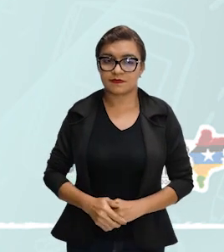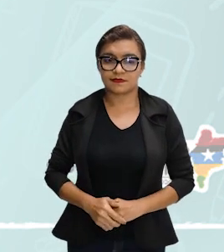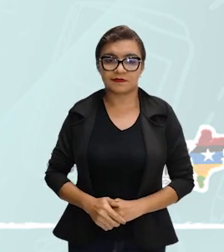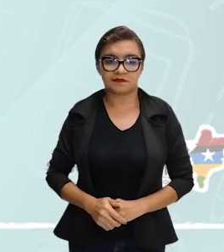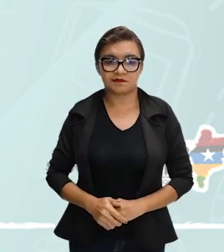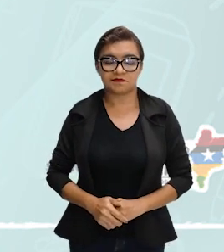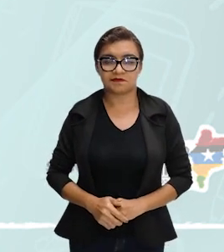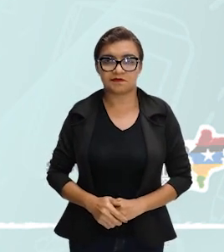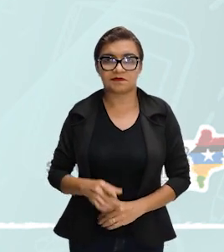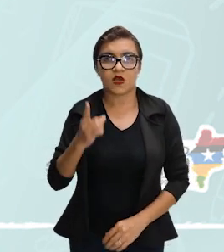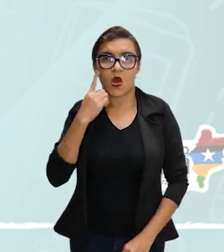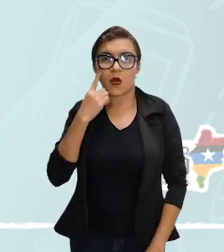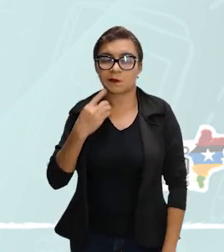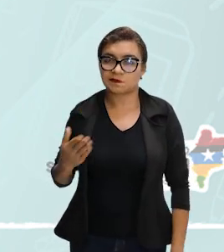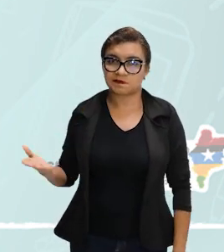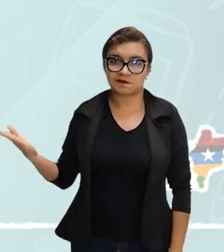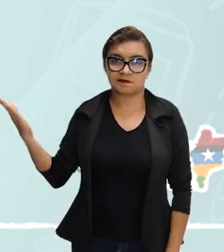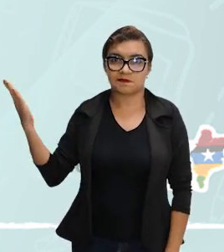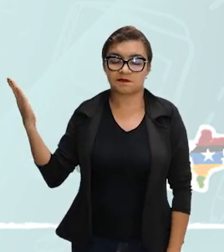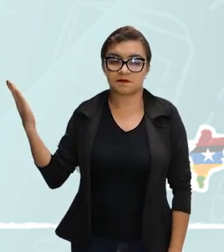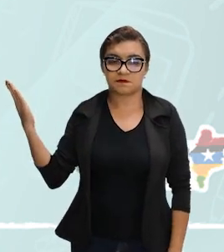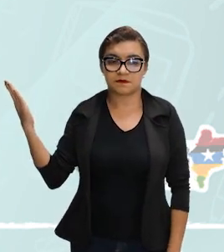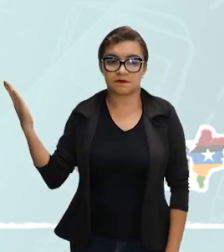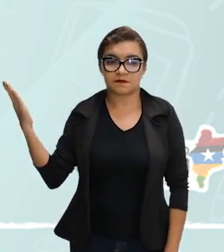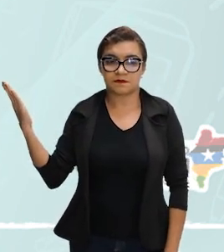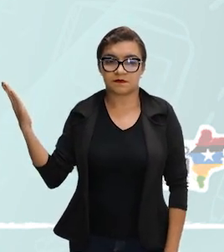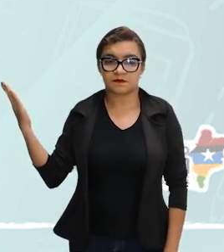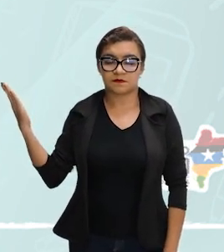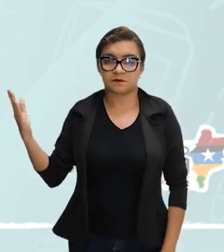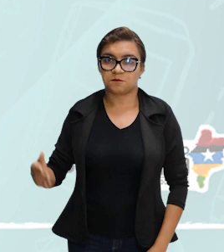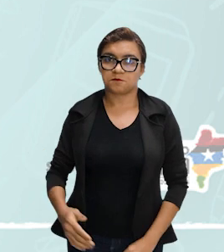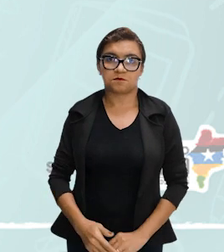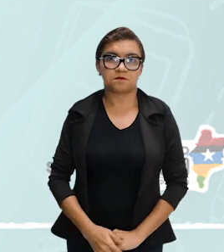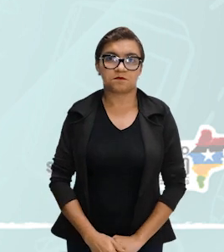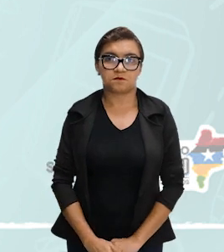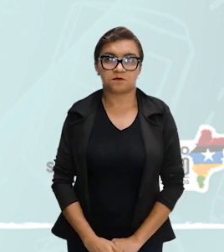En los apartados infinitivo encontrarás una